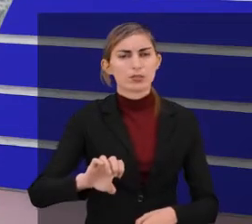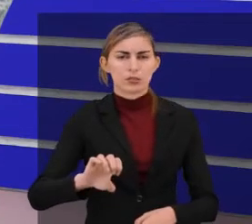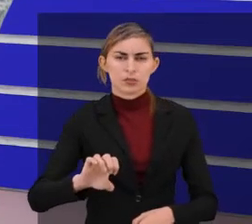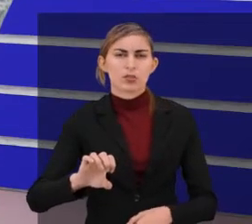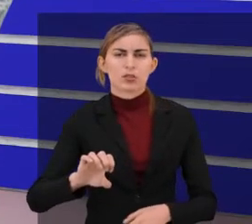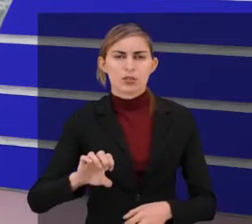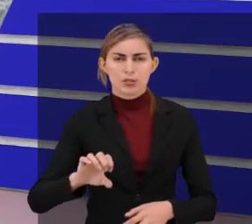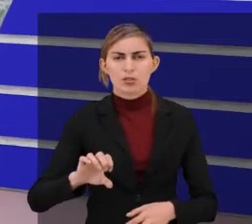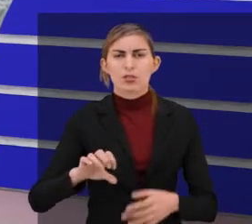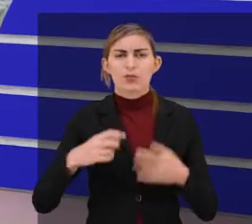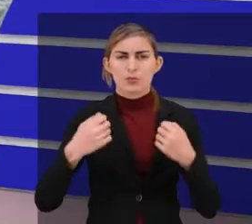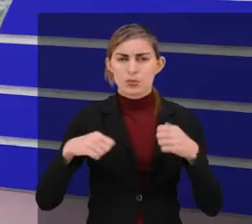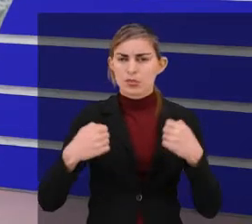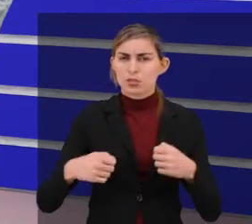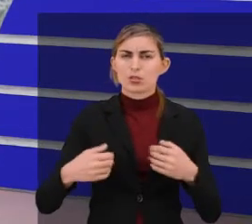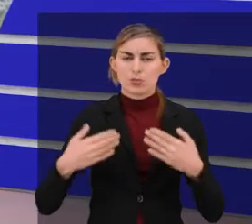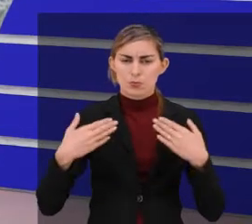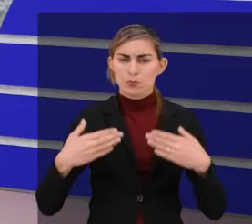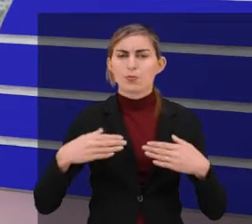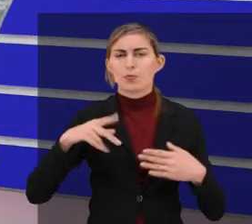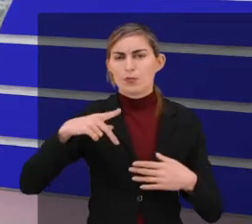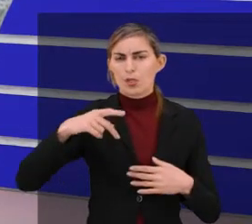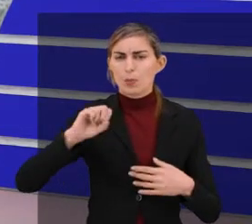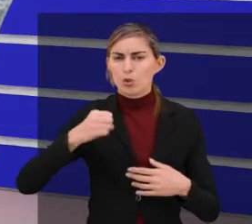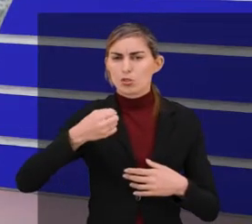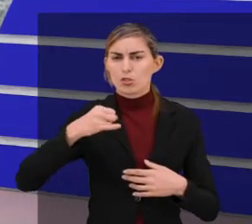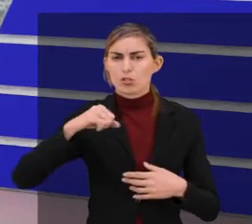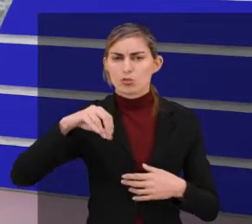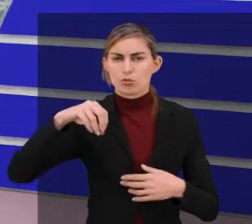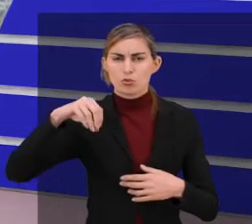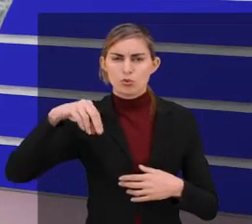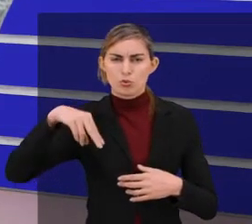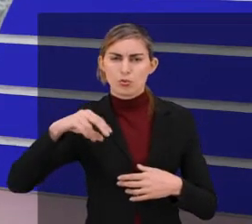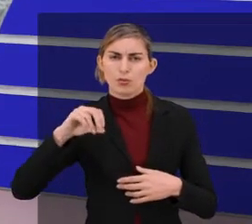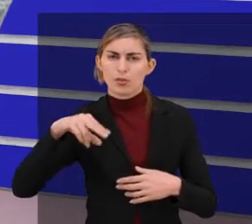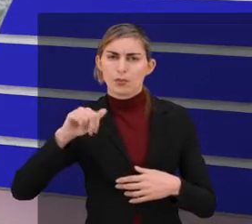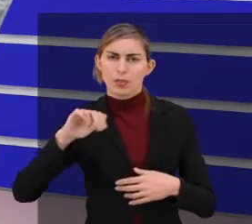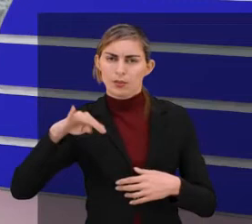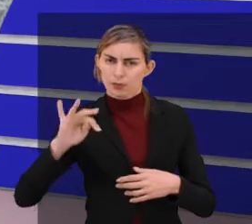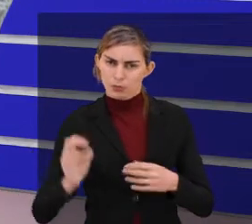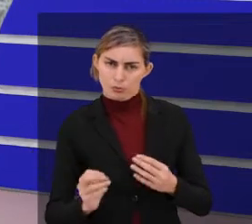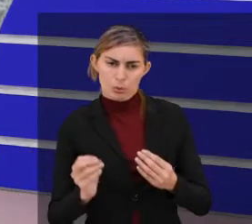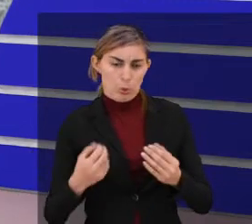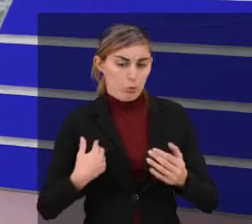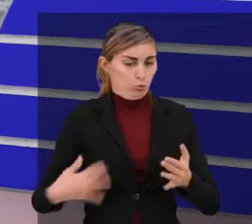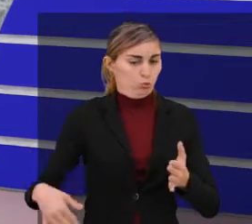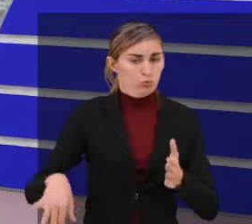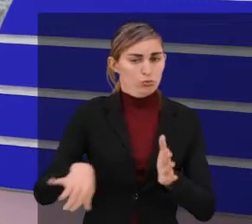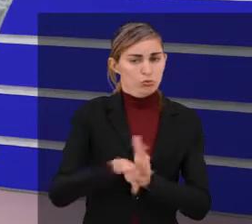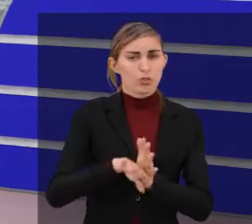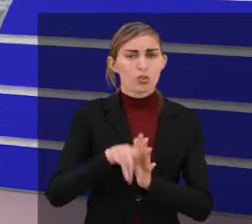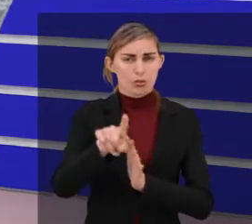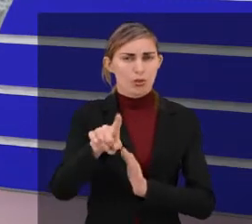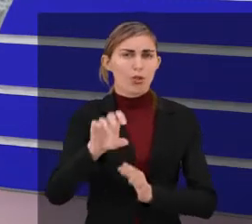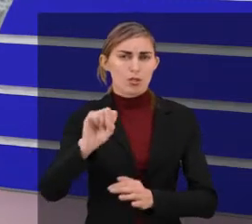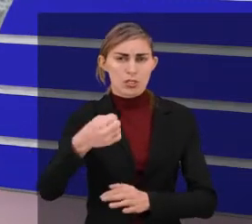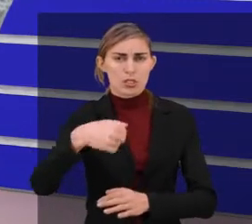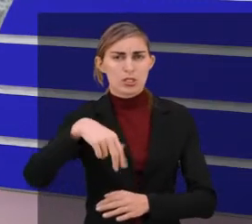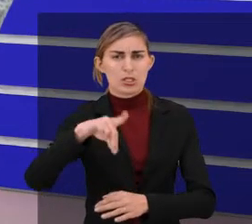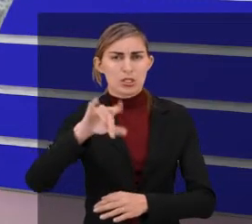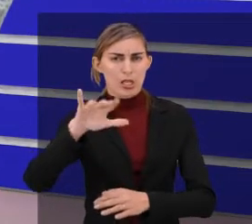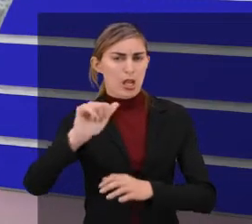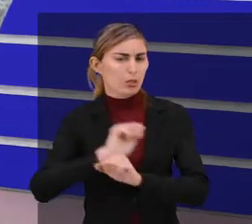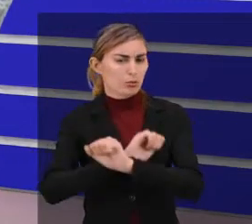ética, você tem que ter esse posicionamento. Eu cheguei com toda a clareza no Sindicato